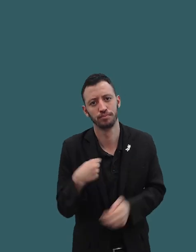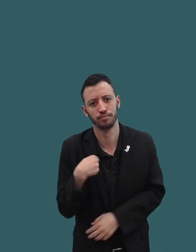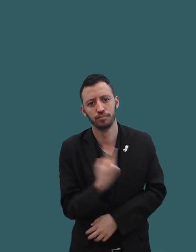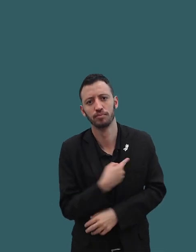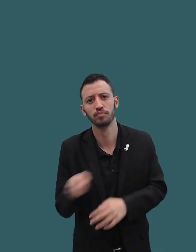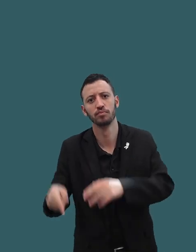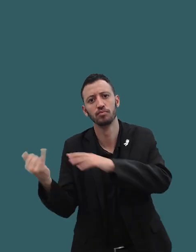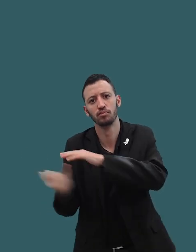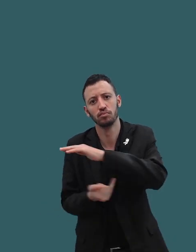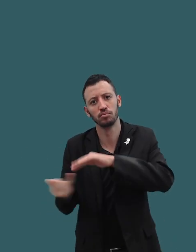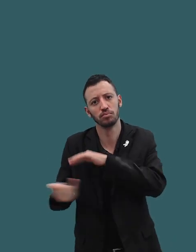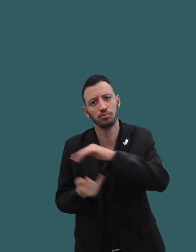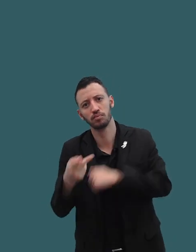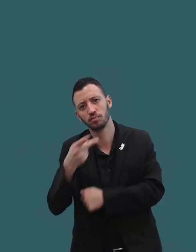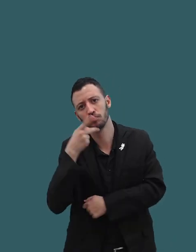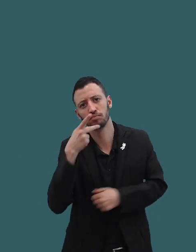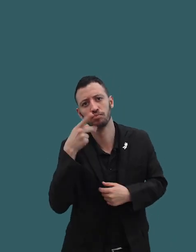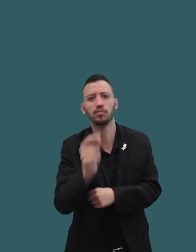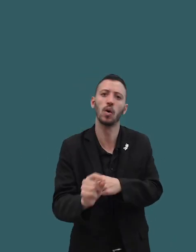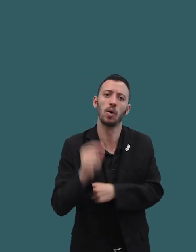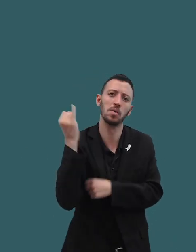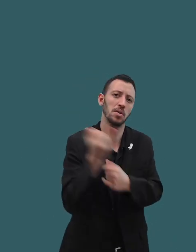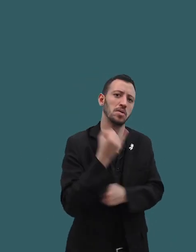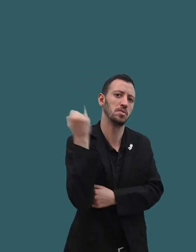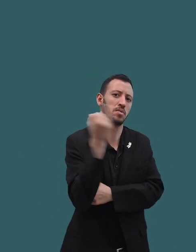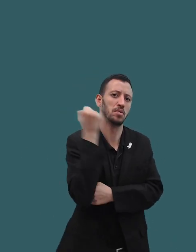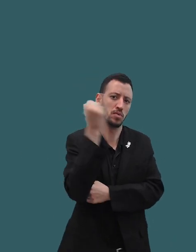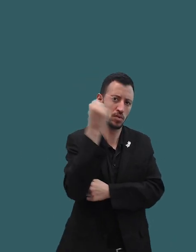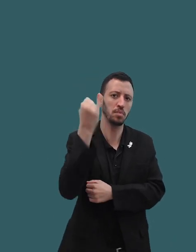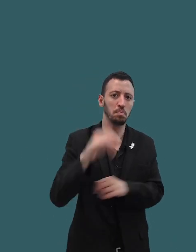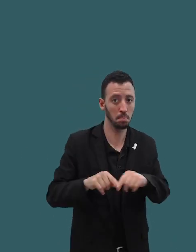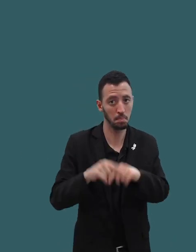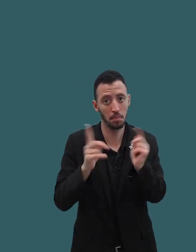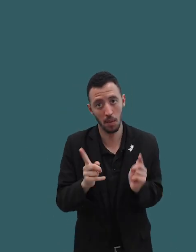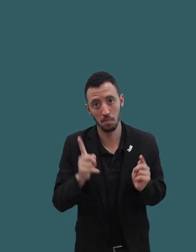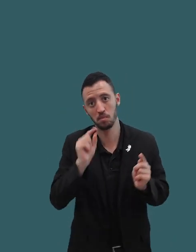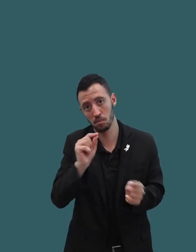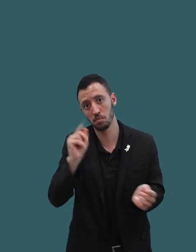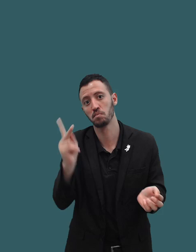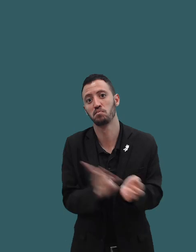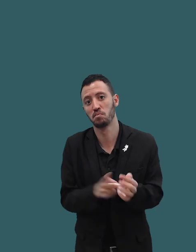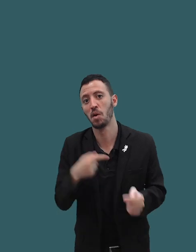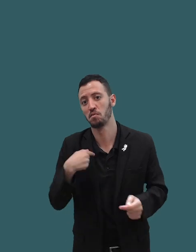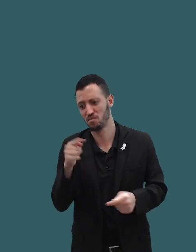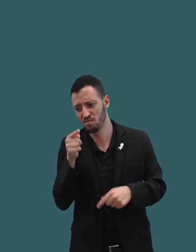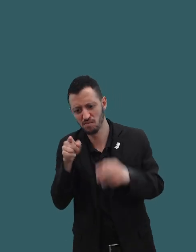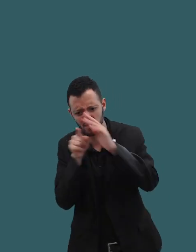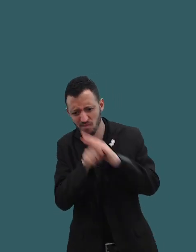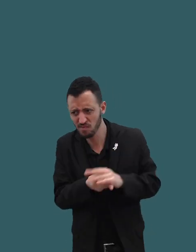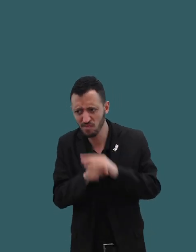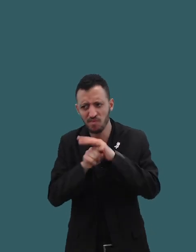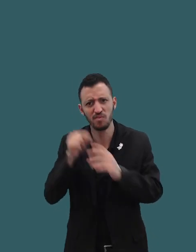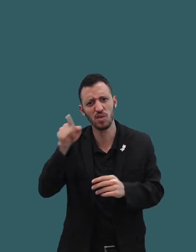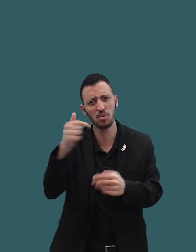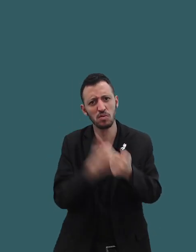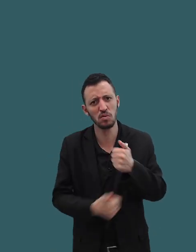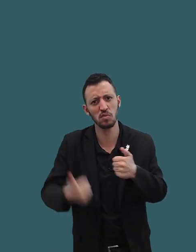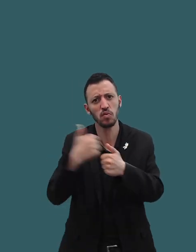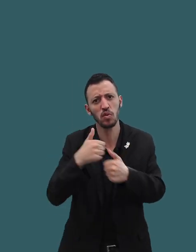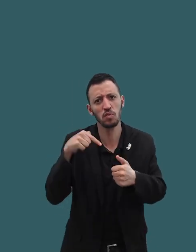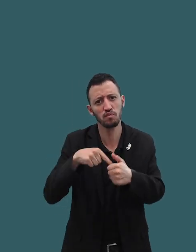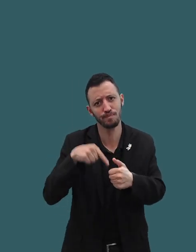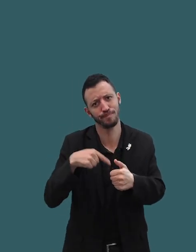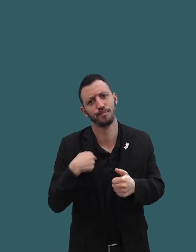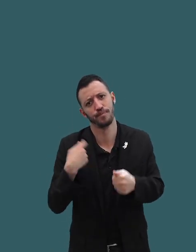nossa instituição diz que são importantes, mas realmente eu sou pesquisadora titular, nós